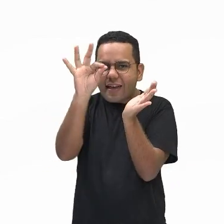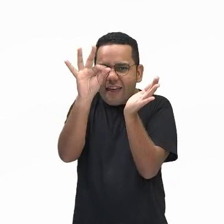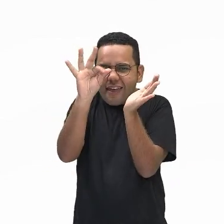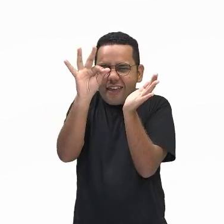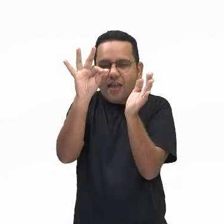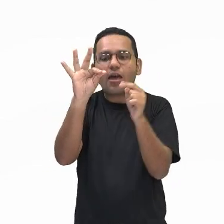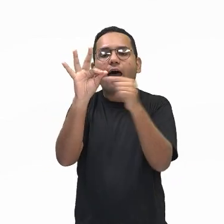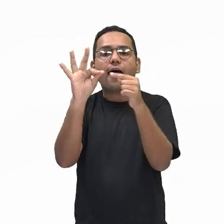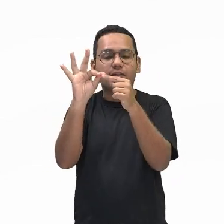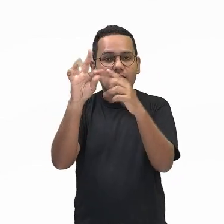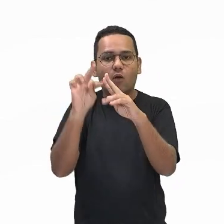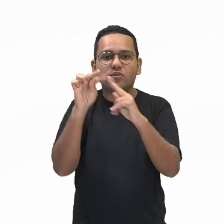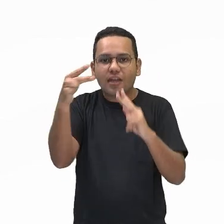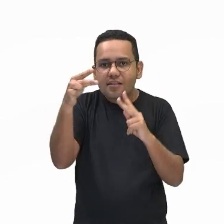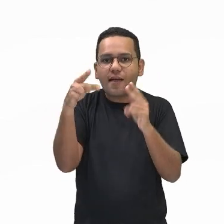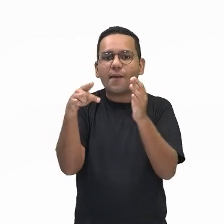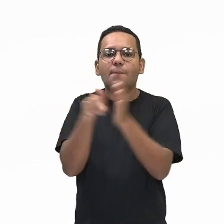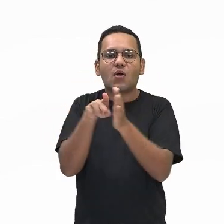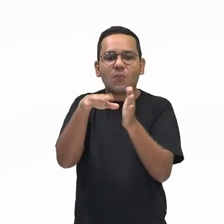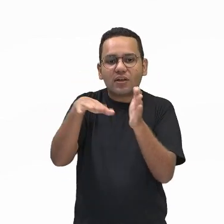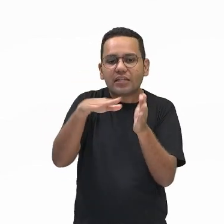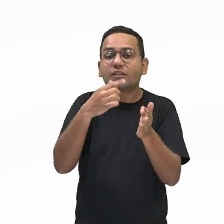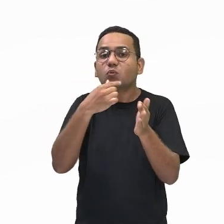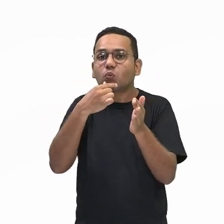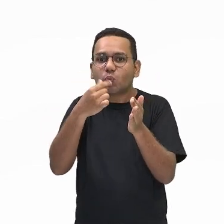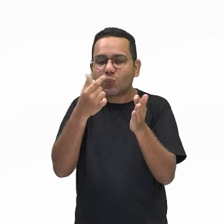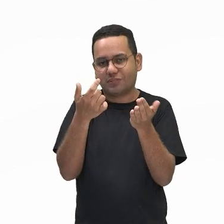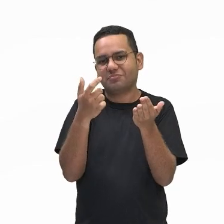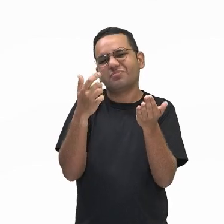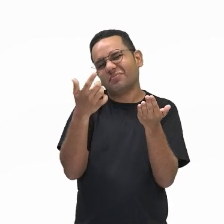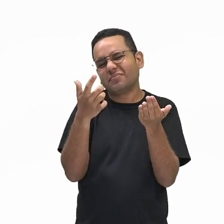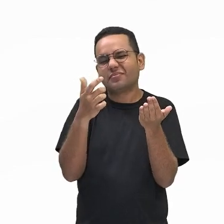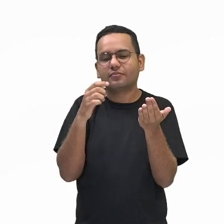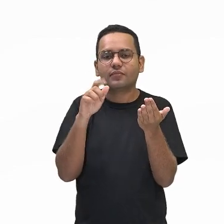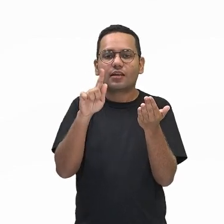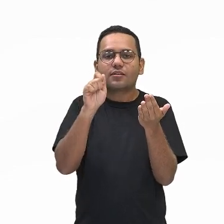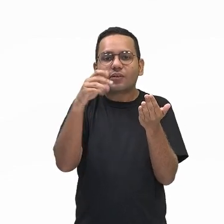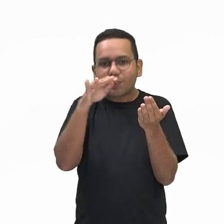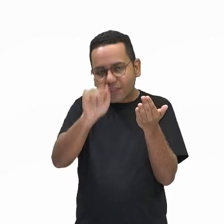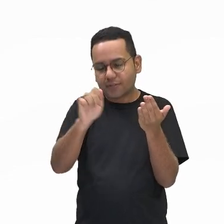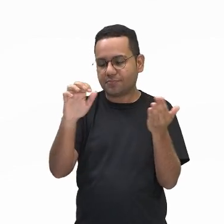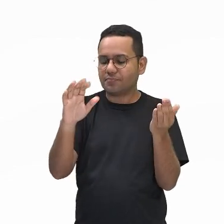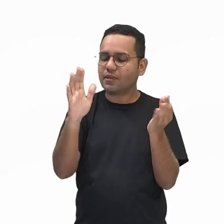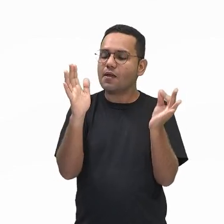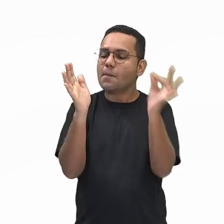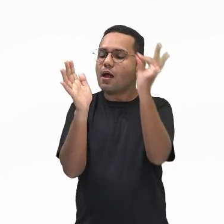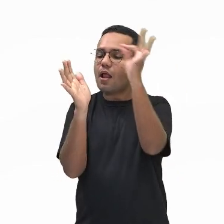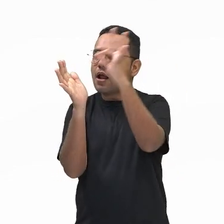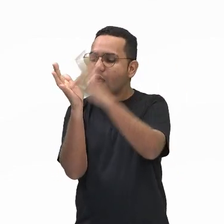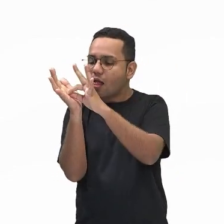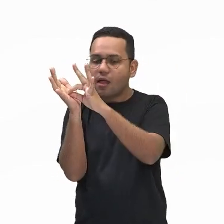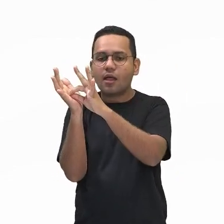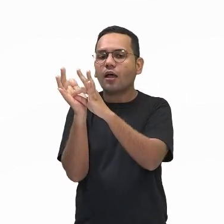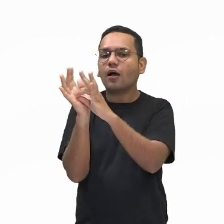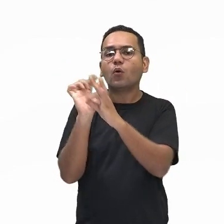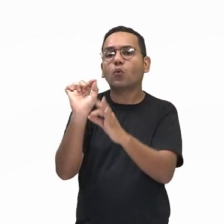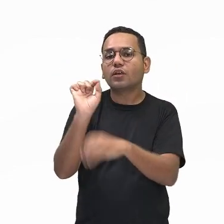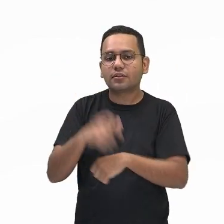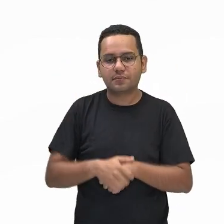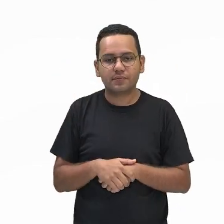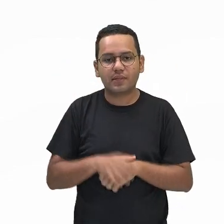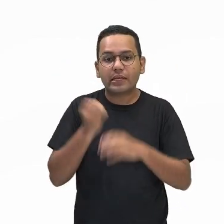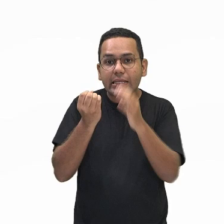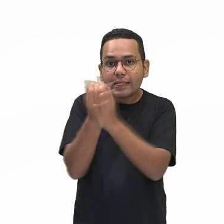reprodutivo masculino. E aí ele recolheu esse pólen, transferiu para outra planta e elas geraram aí, né,